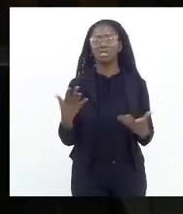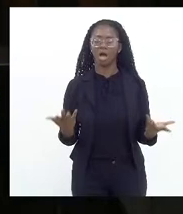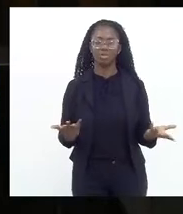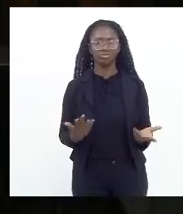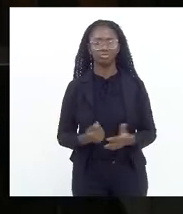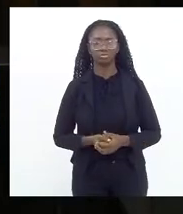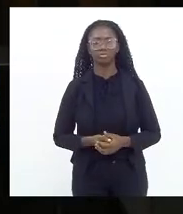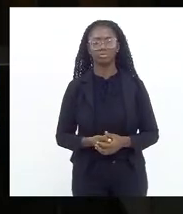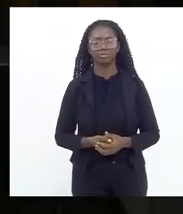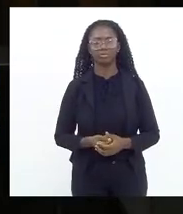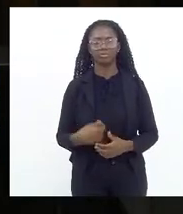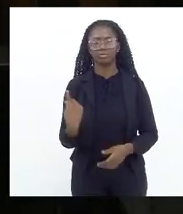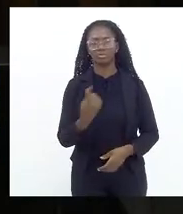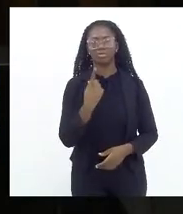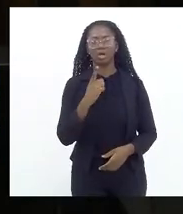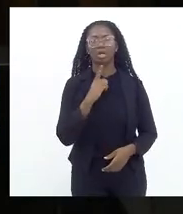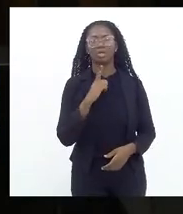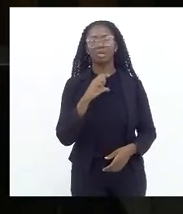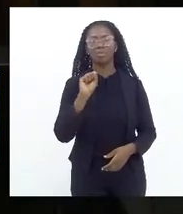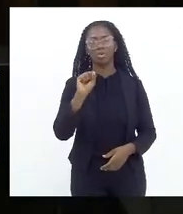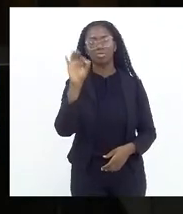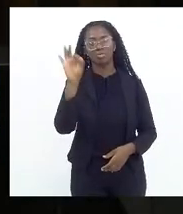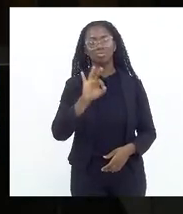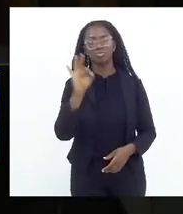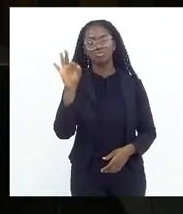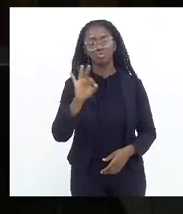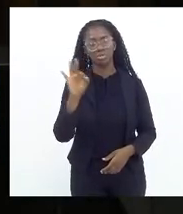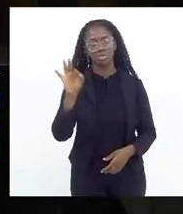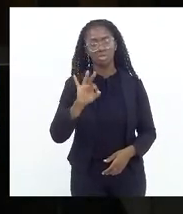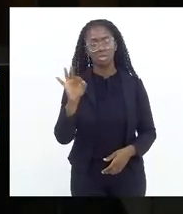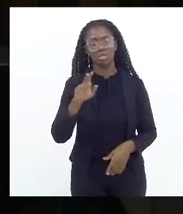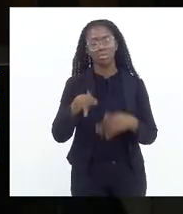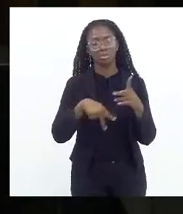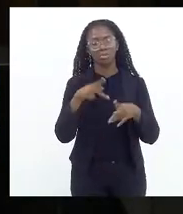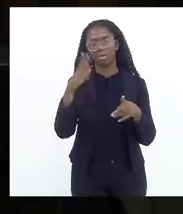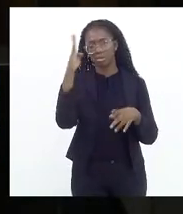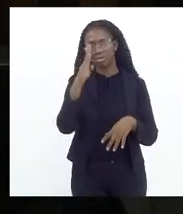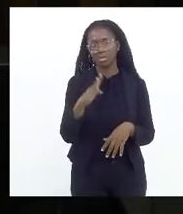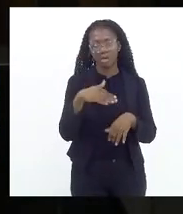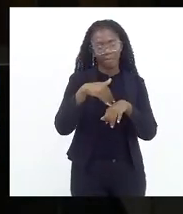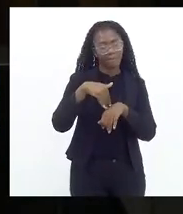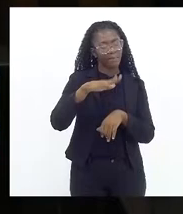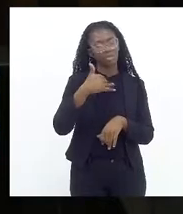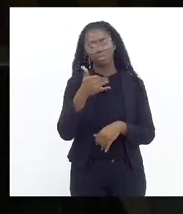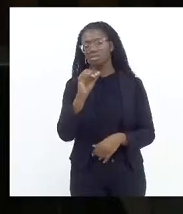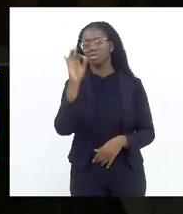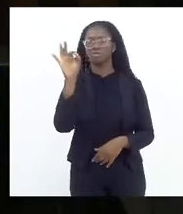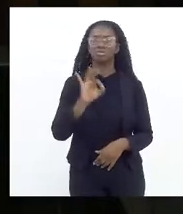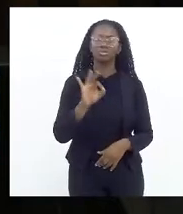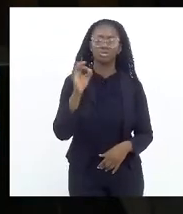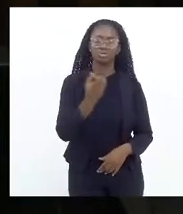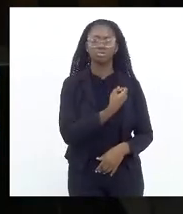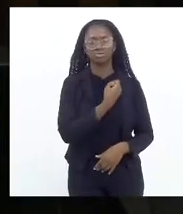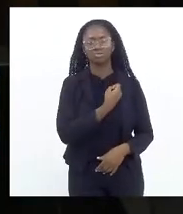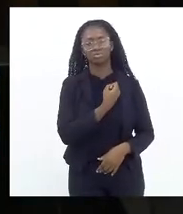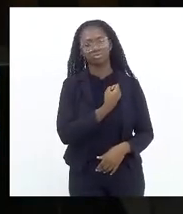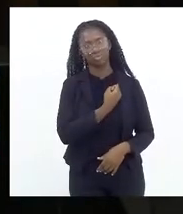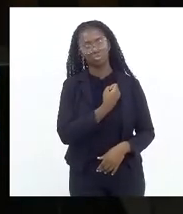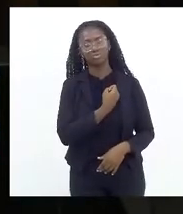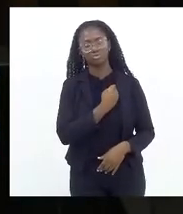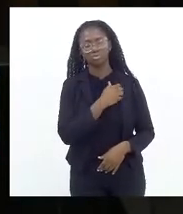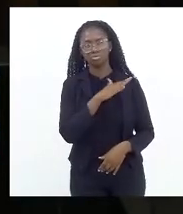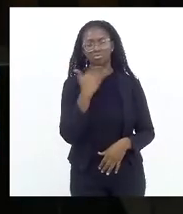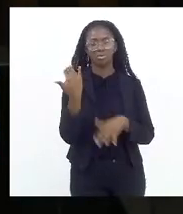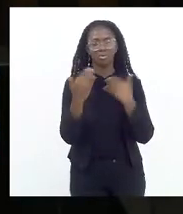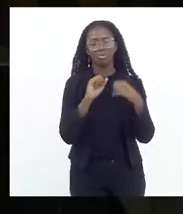de Janeiro tem 8% da população brasileira e muito mais que 10% do número de mortes por Covid-19